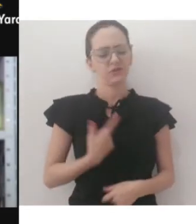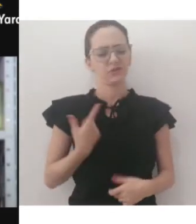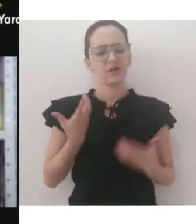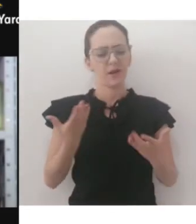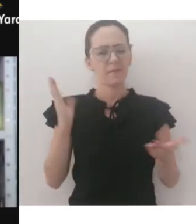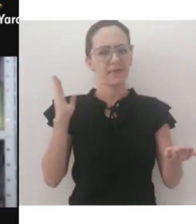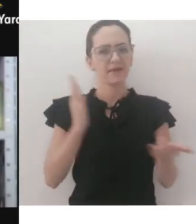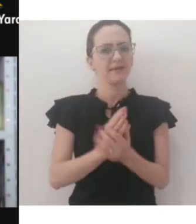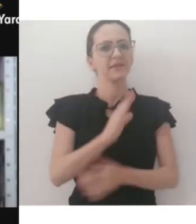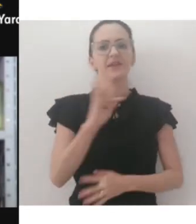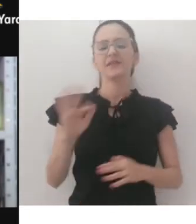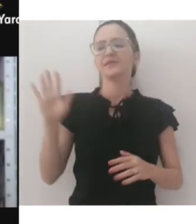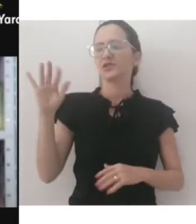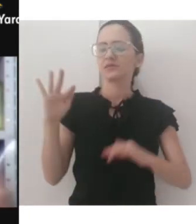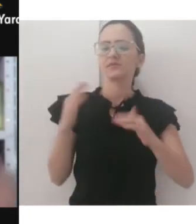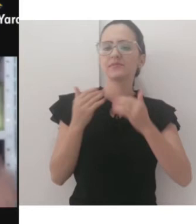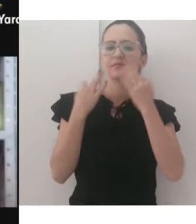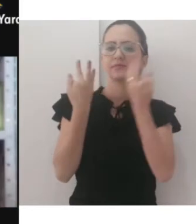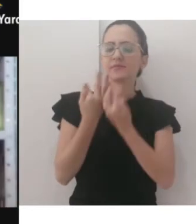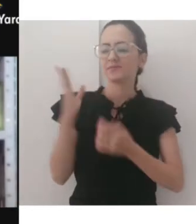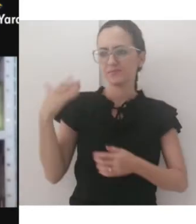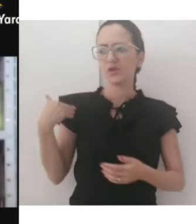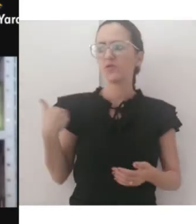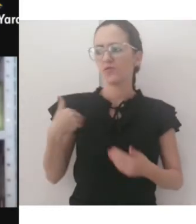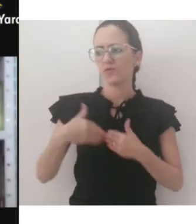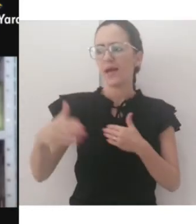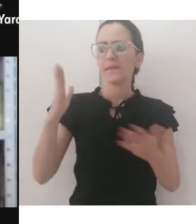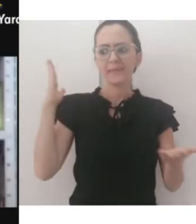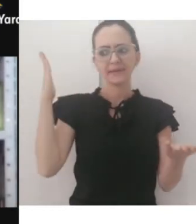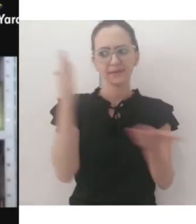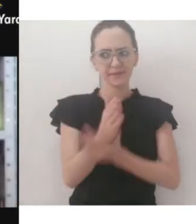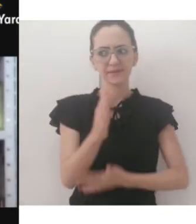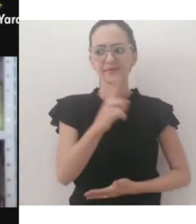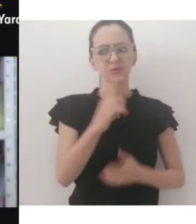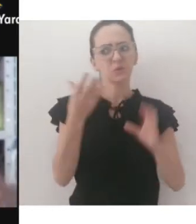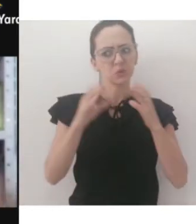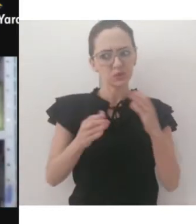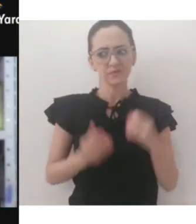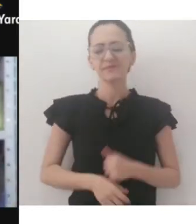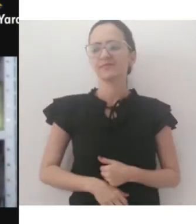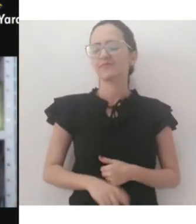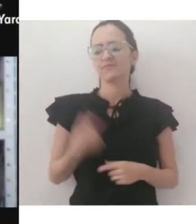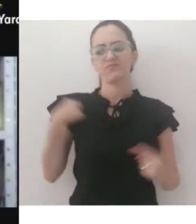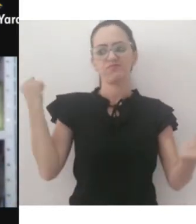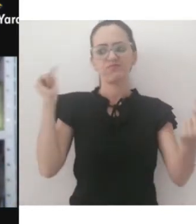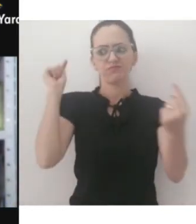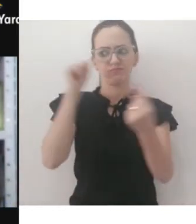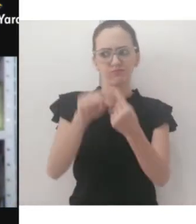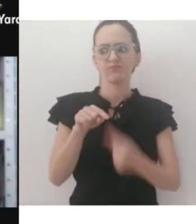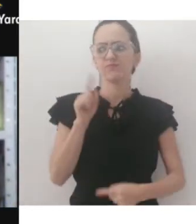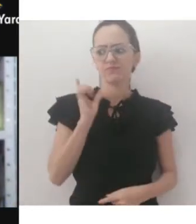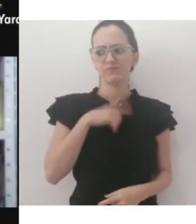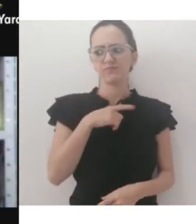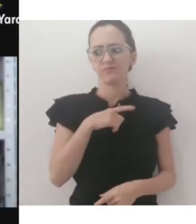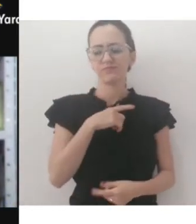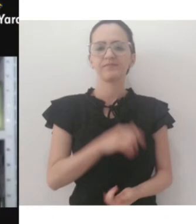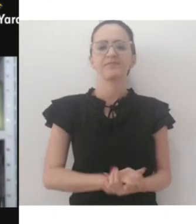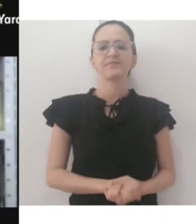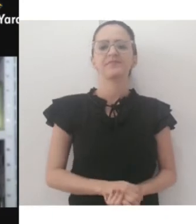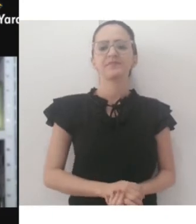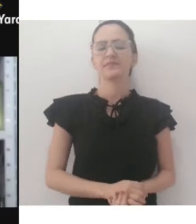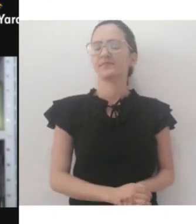Eu comuniquei para a minha família, eu vou passar no concurso. Esse é o meu propósito. Então, a gente